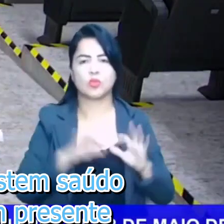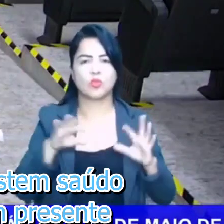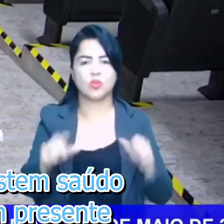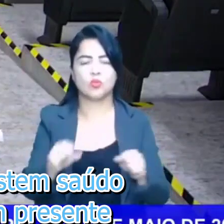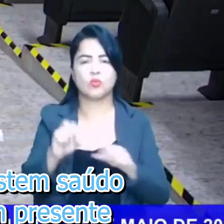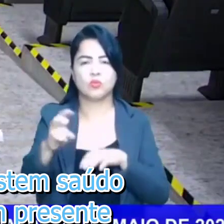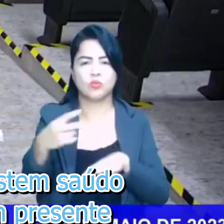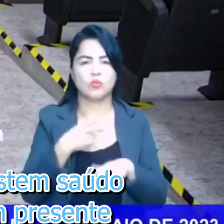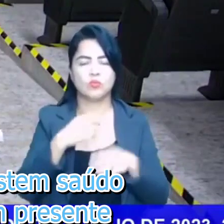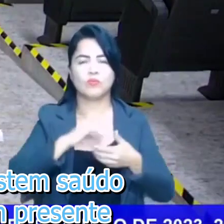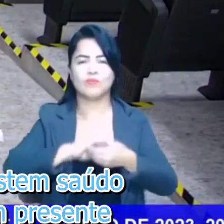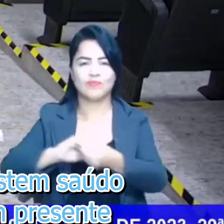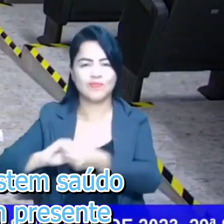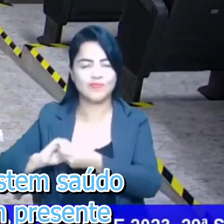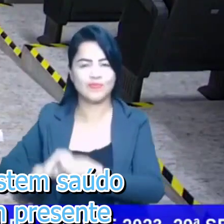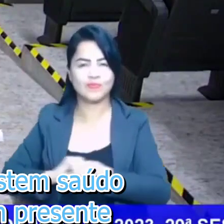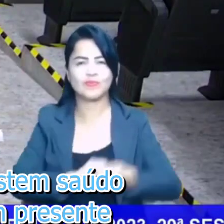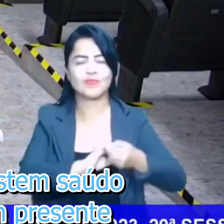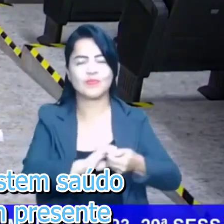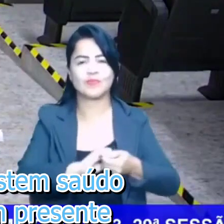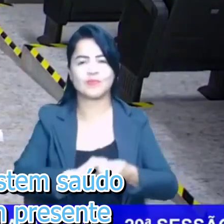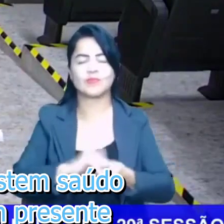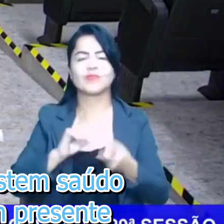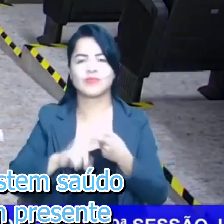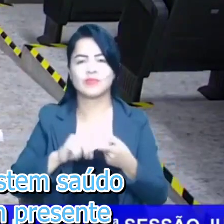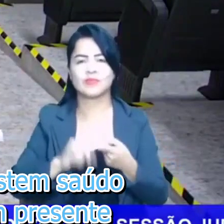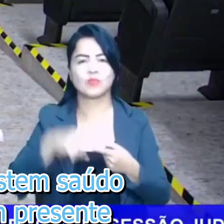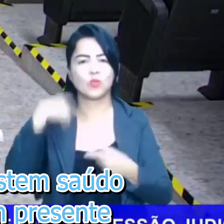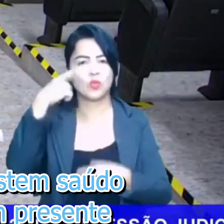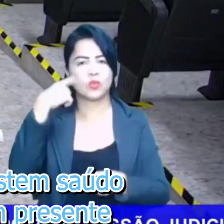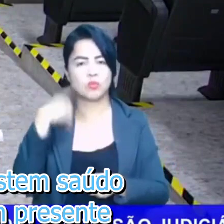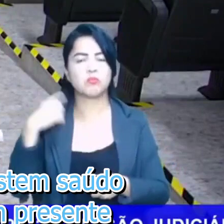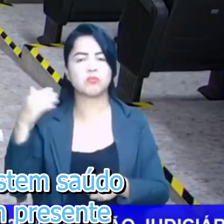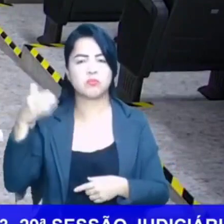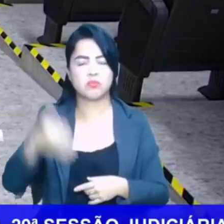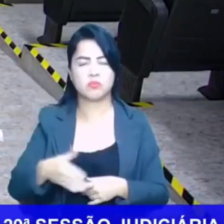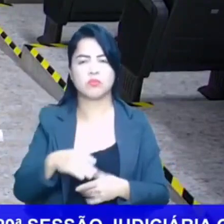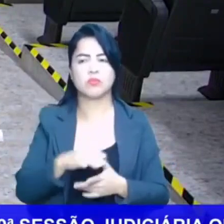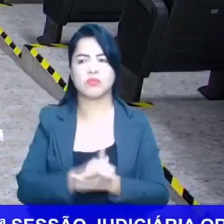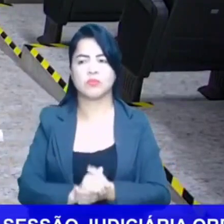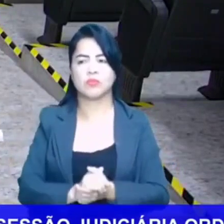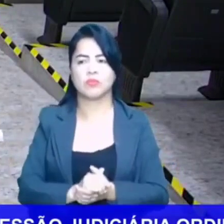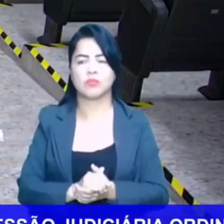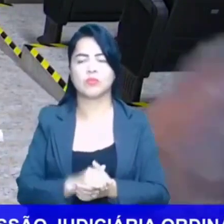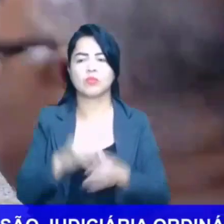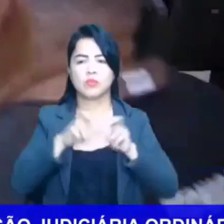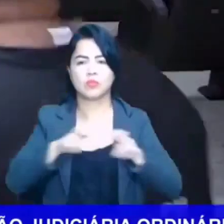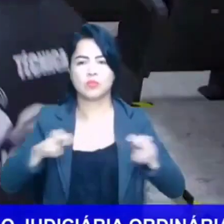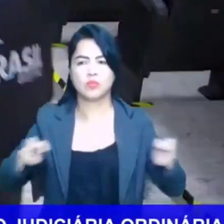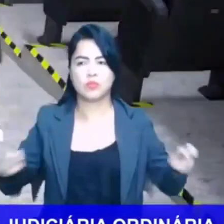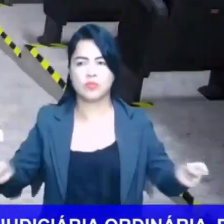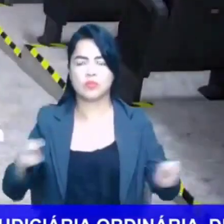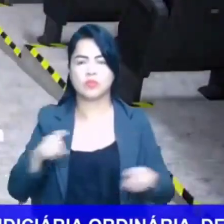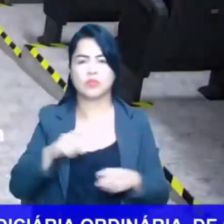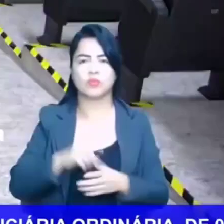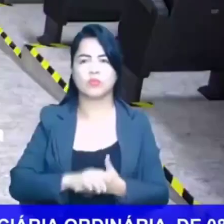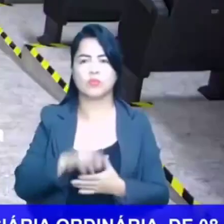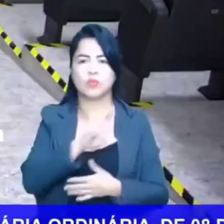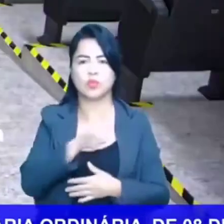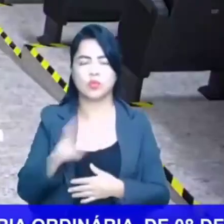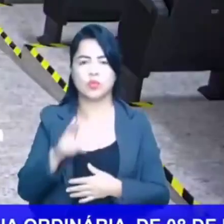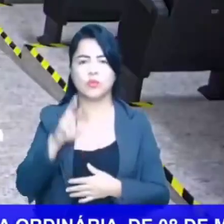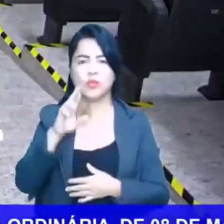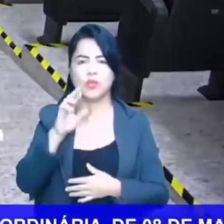assistem. Saúdo de qualquer forma também aos advogados que se fazem presente neste plenário, em nome do doutor